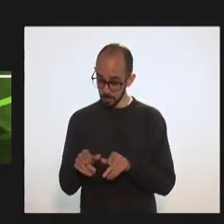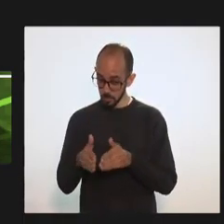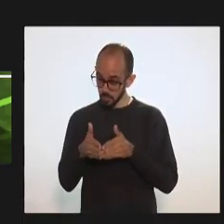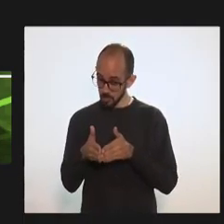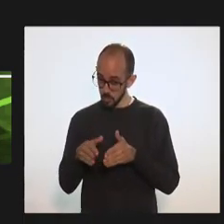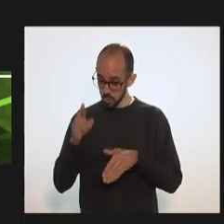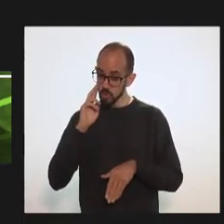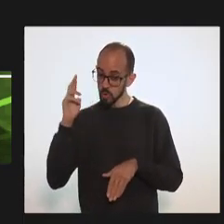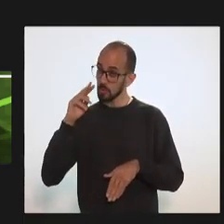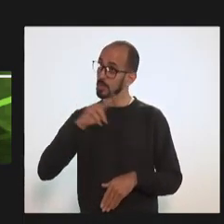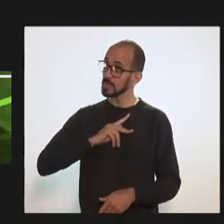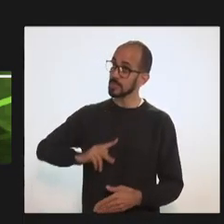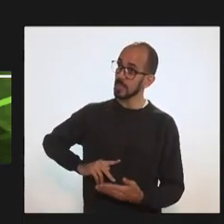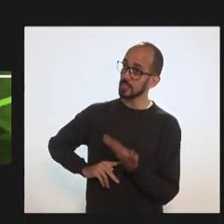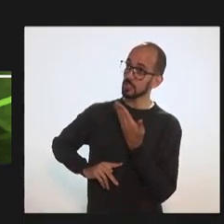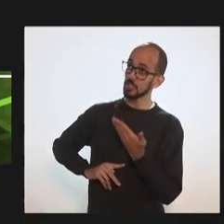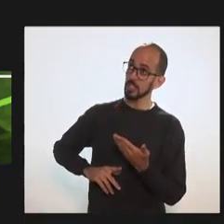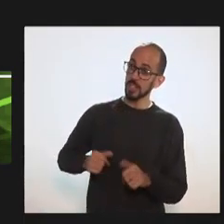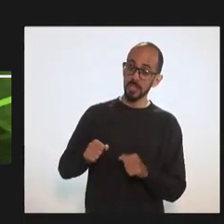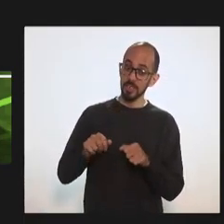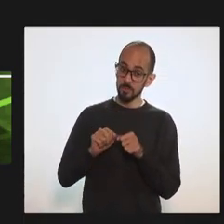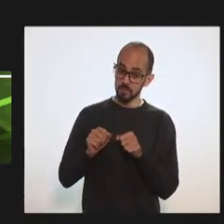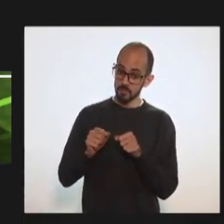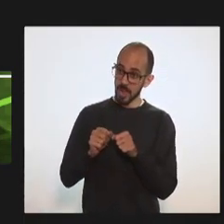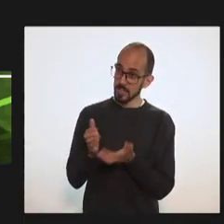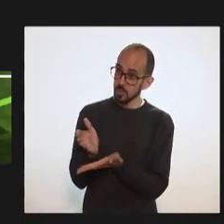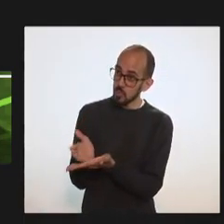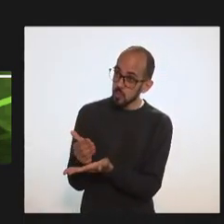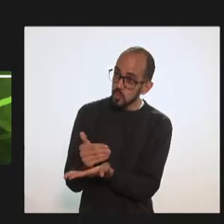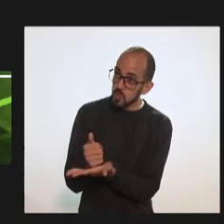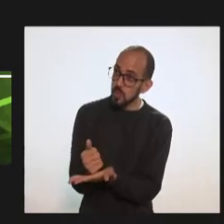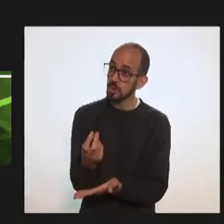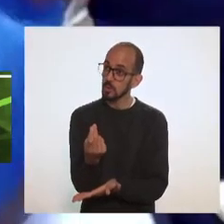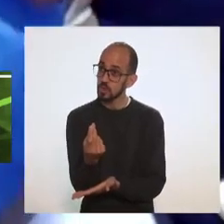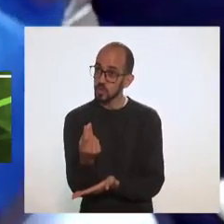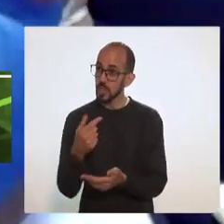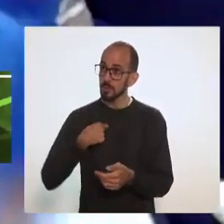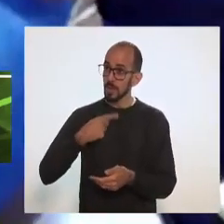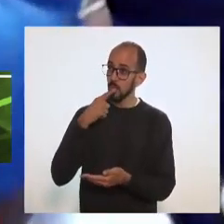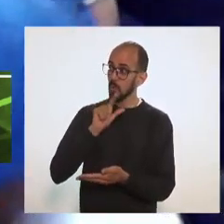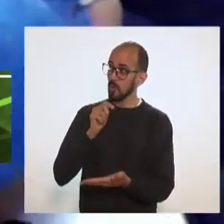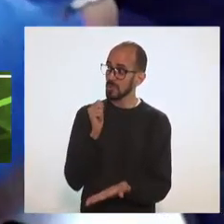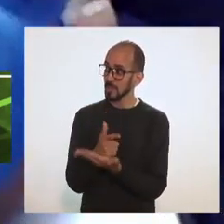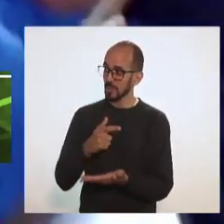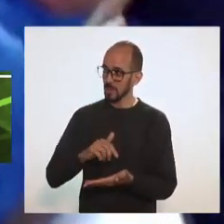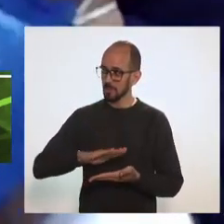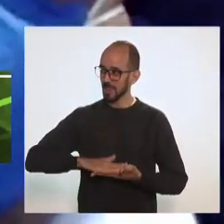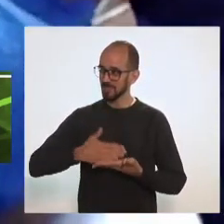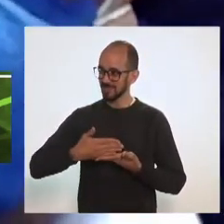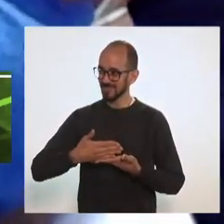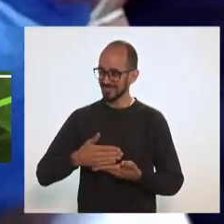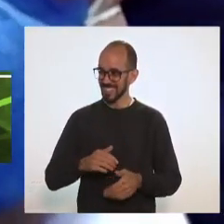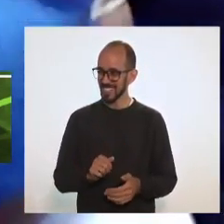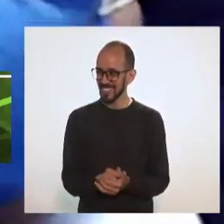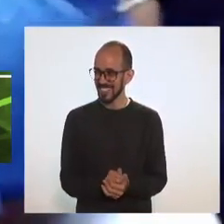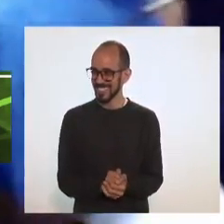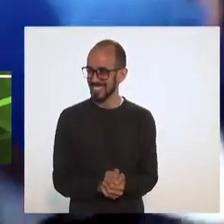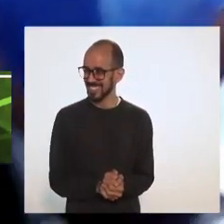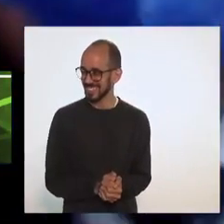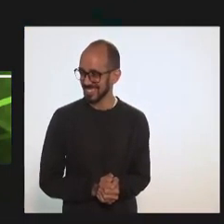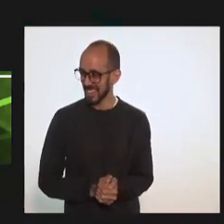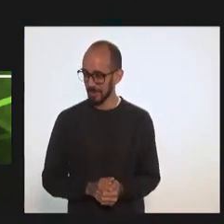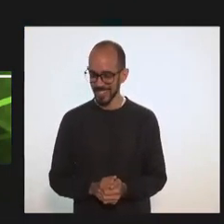Ele não tá aguentando a pressão de mim aqui hoje. Entendeu? Ó. Então eu quero agradecer. Ó, os dois Aqui rindo.